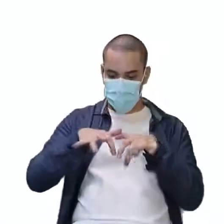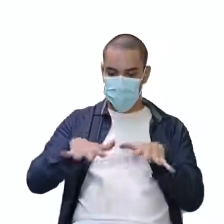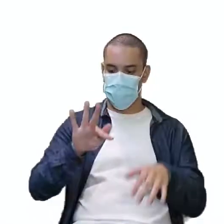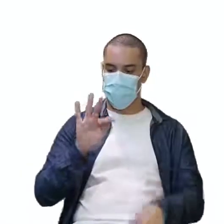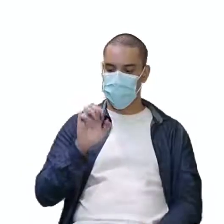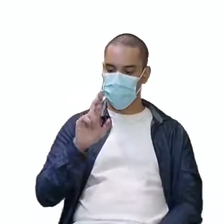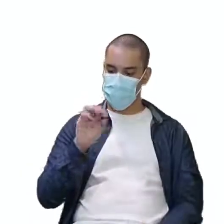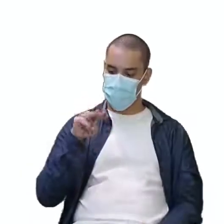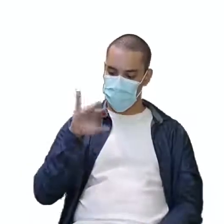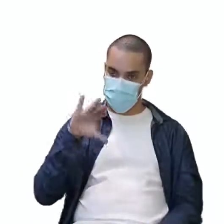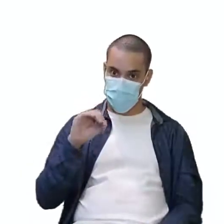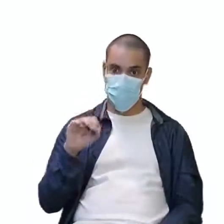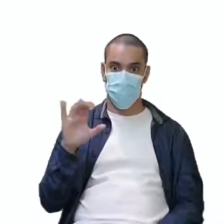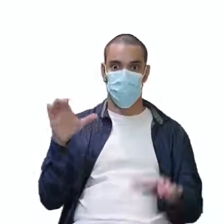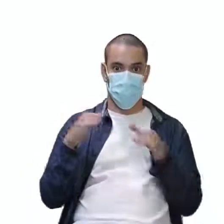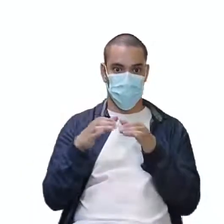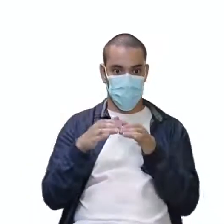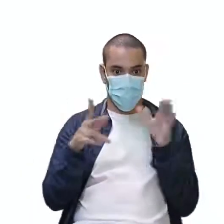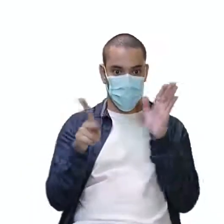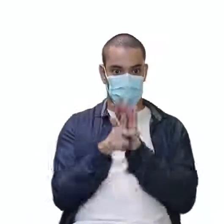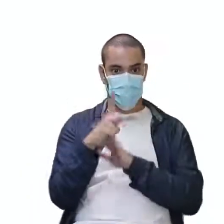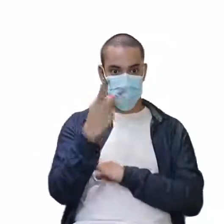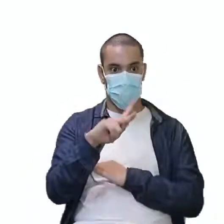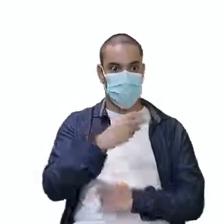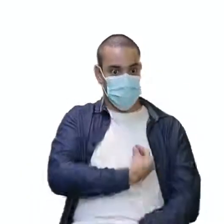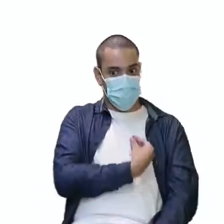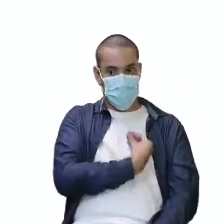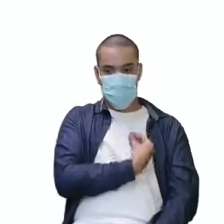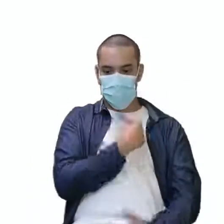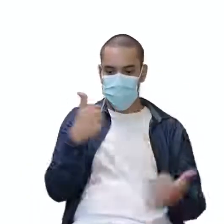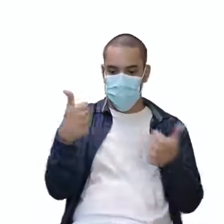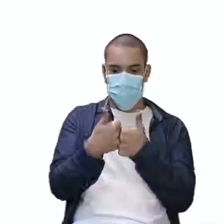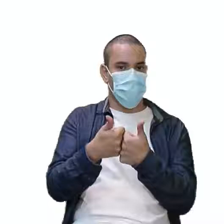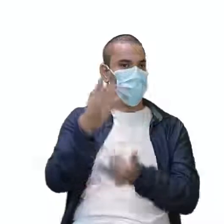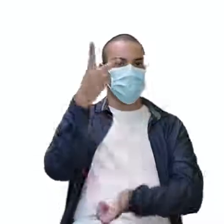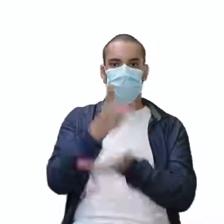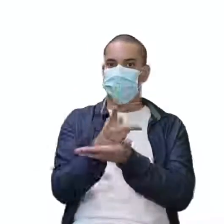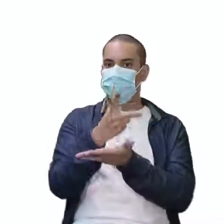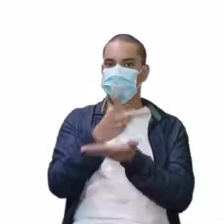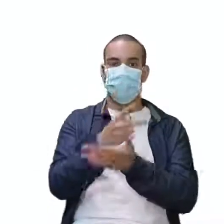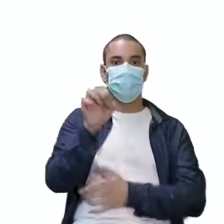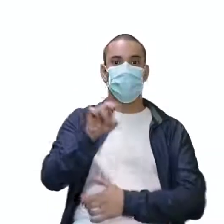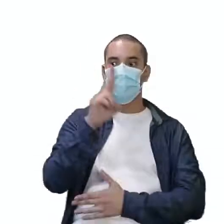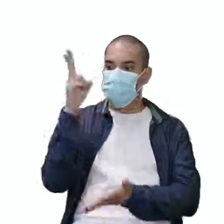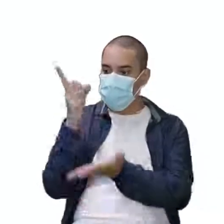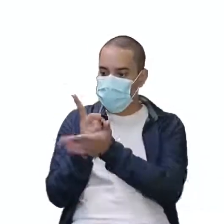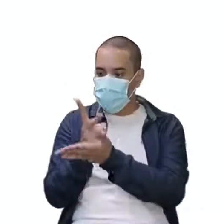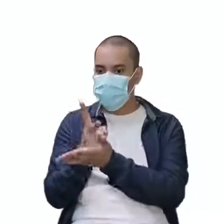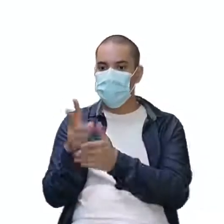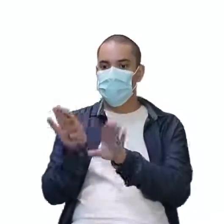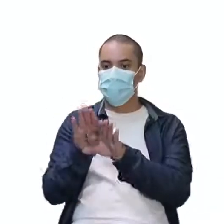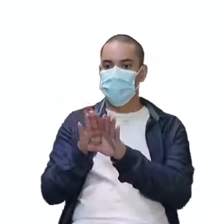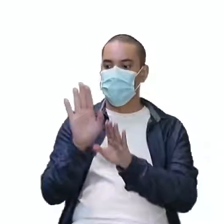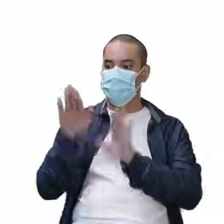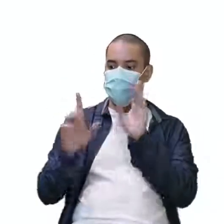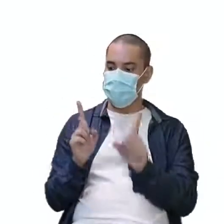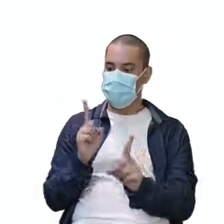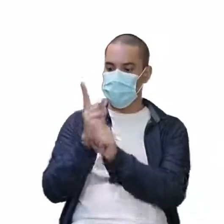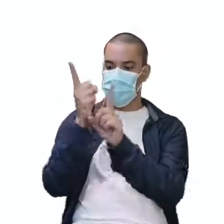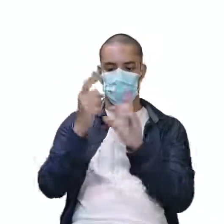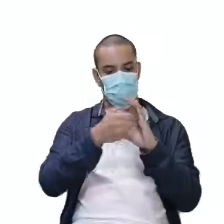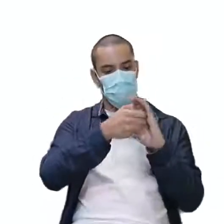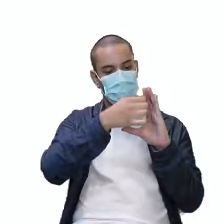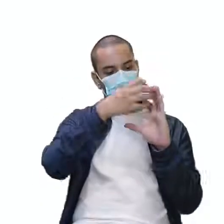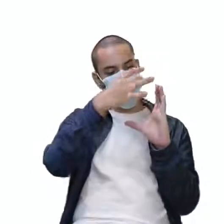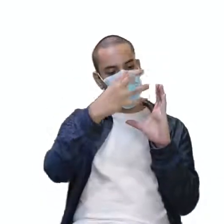que vão indicar para o seu grupamento que existe água ali próximo. Ou eles encontram néctar, também vão liberar feromônios para